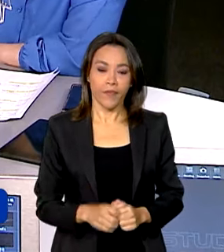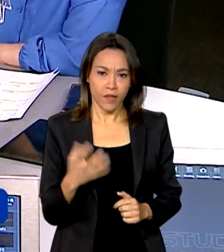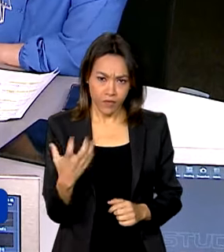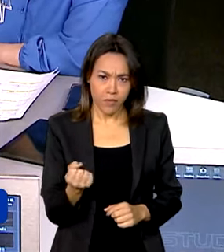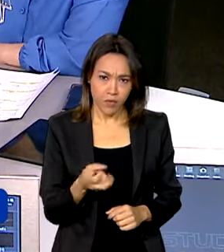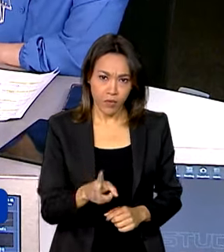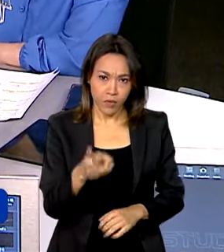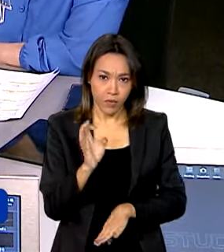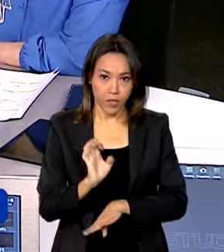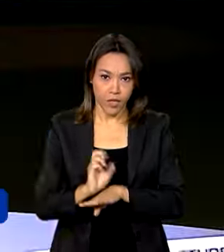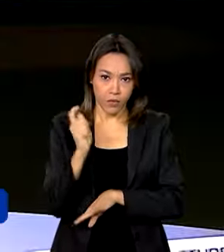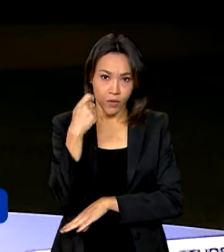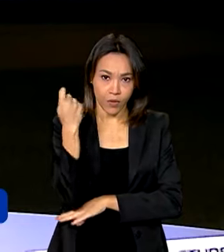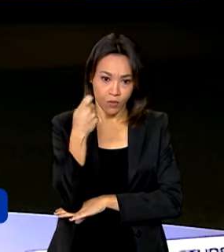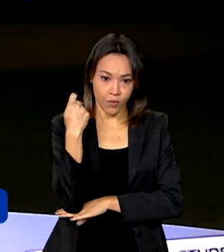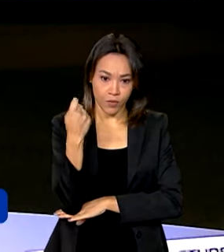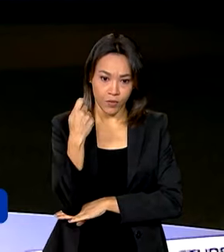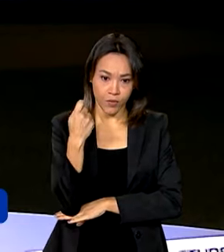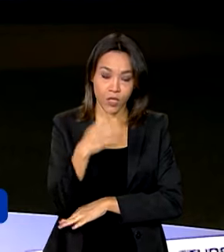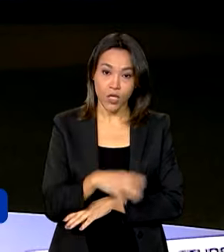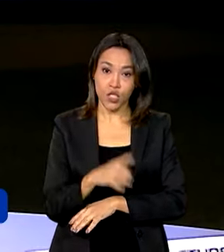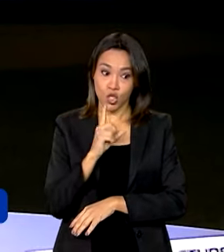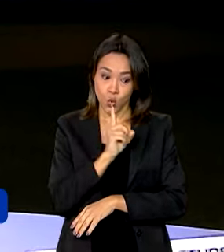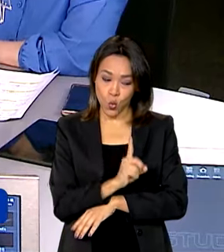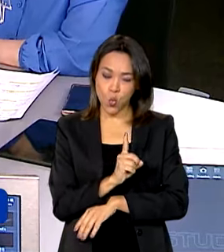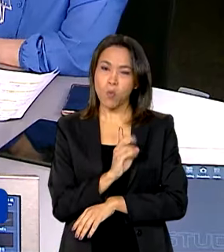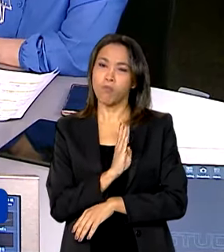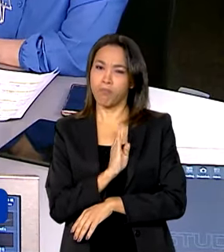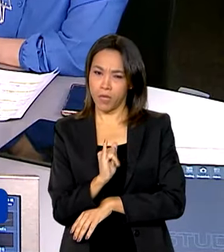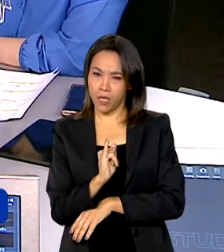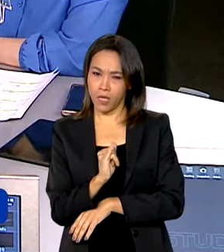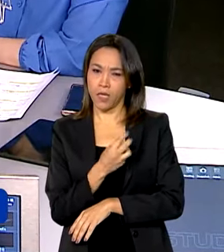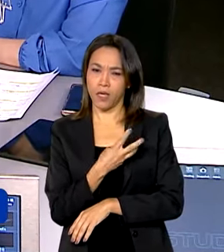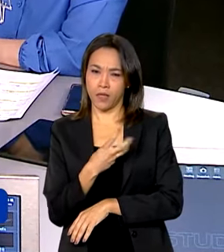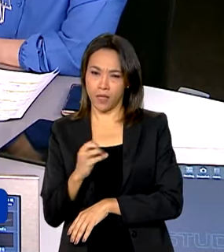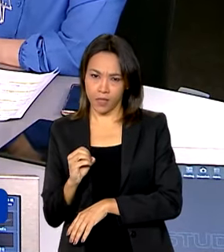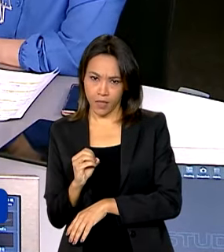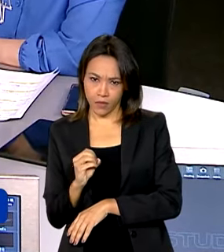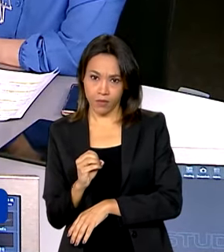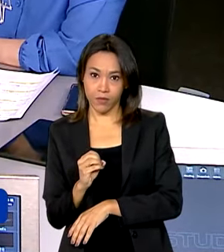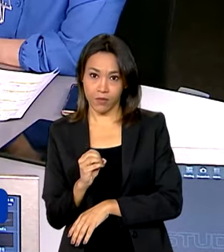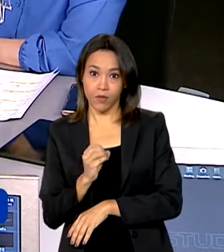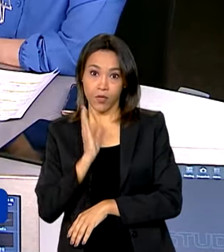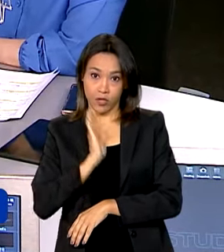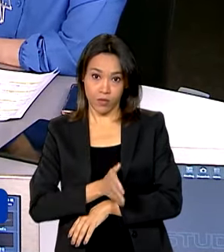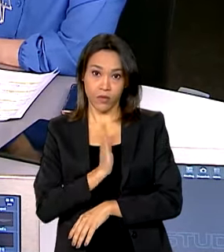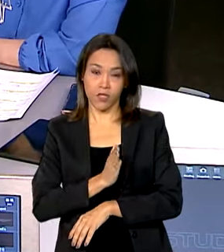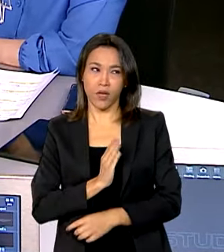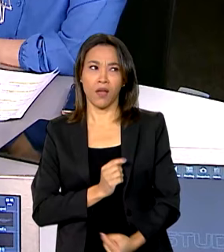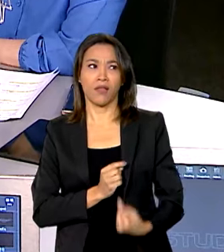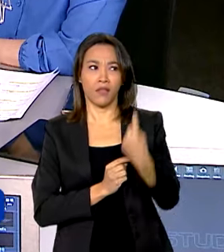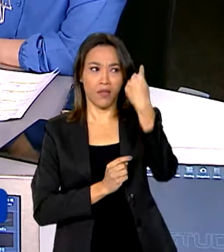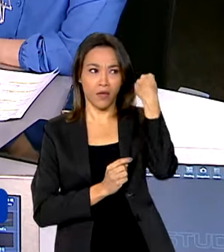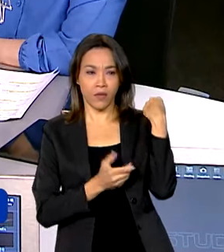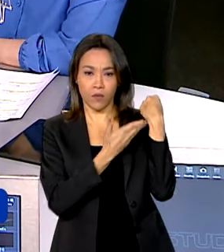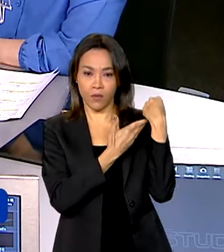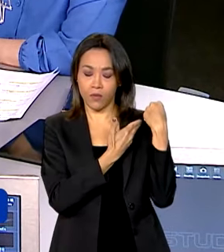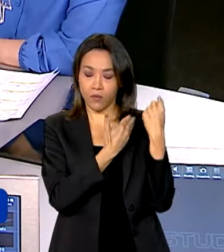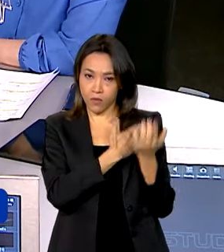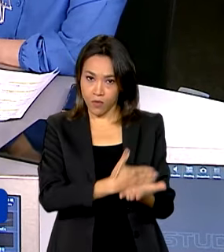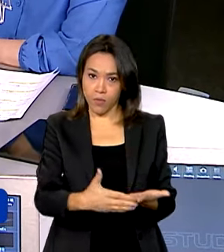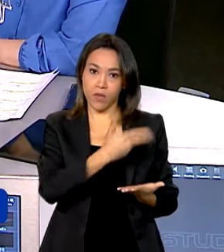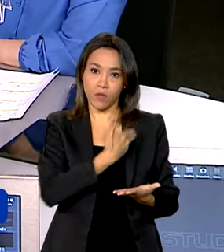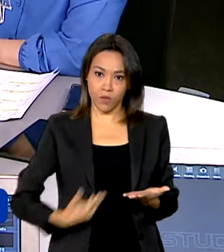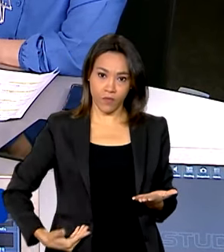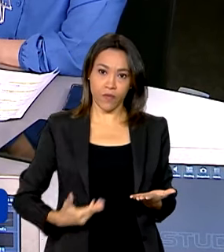do Sul vamos continuar com mais uma pergunta de 1 bilhão em torno de 1 bilhão 300 quase que nós já operamos desde o início do governo Lula em